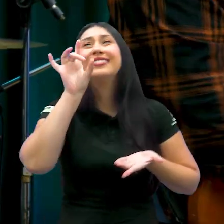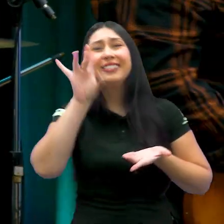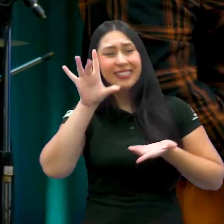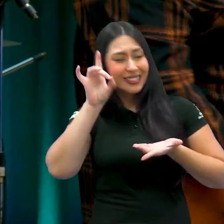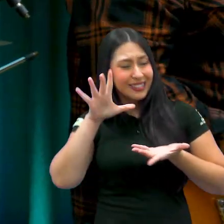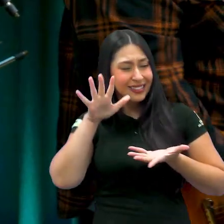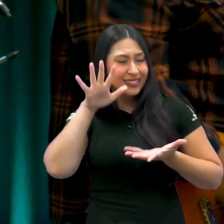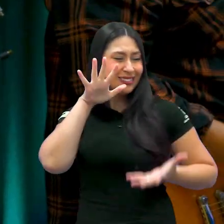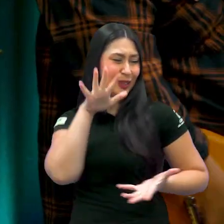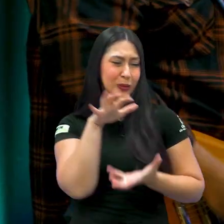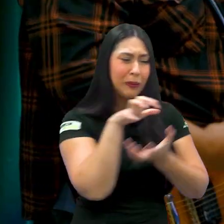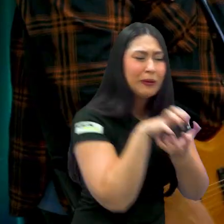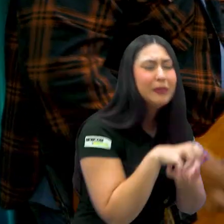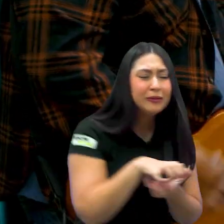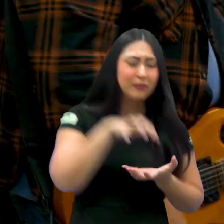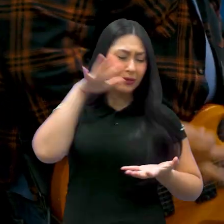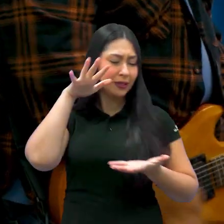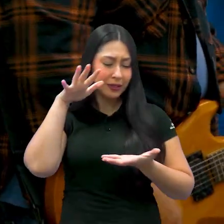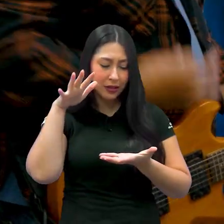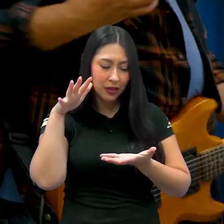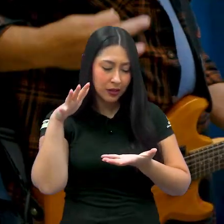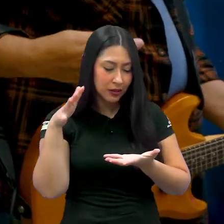você